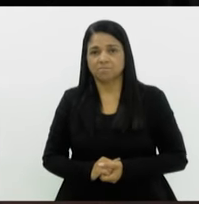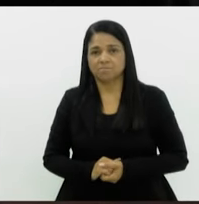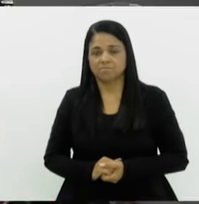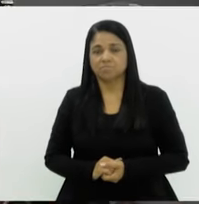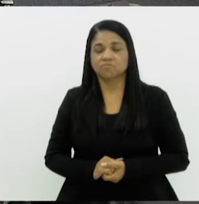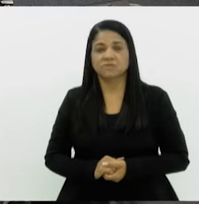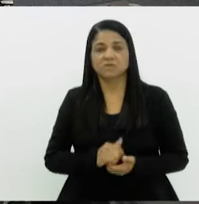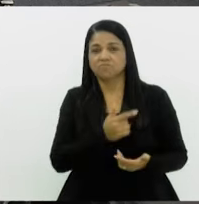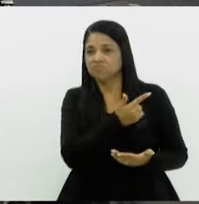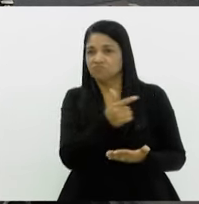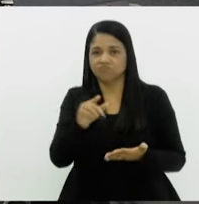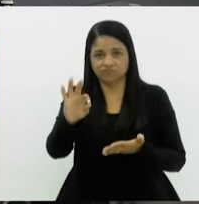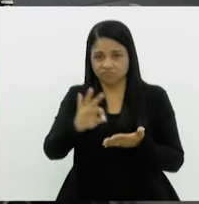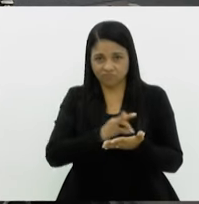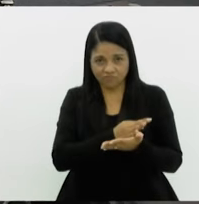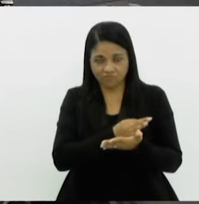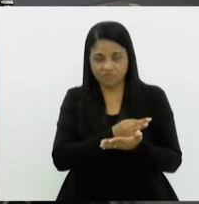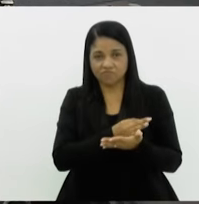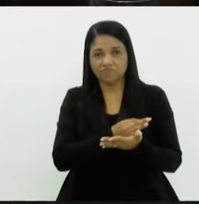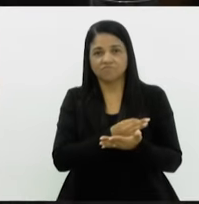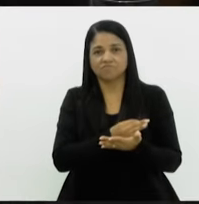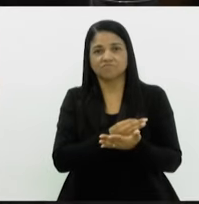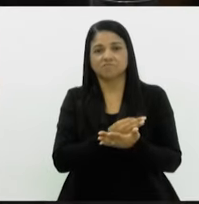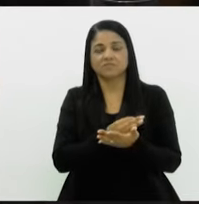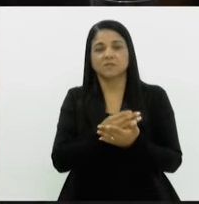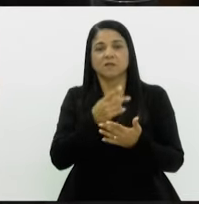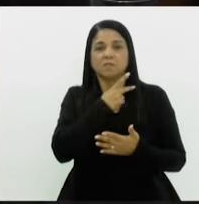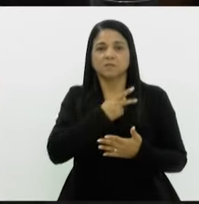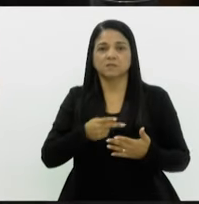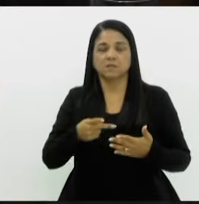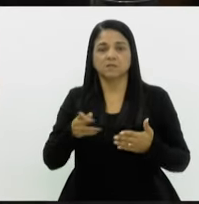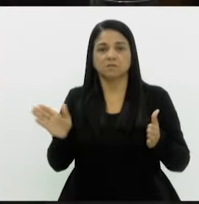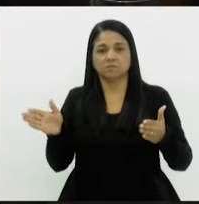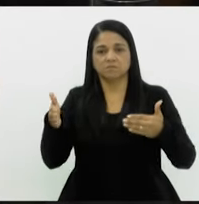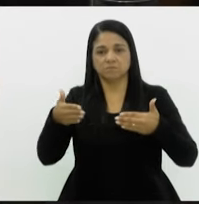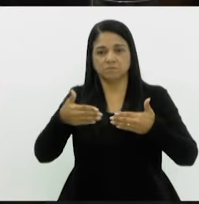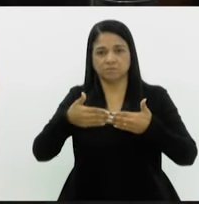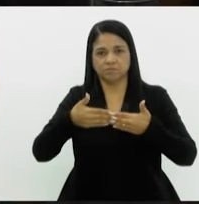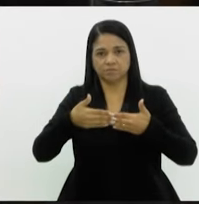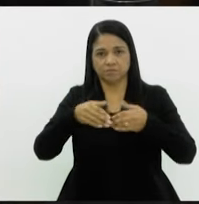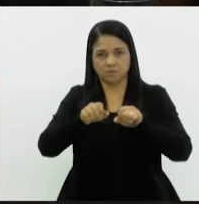Não havendo mais oradores inscritos, a presidência declara